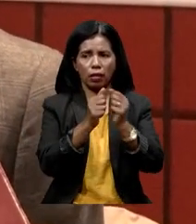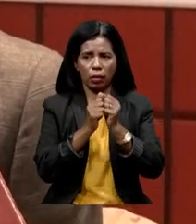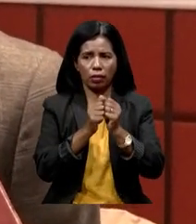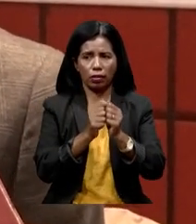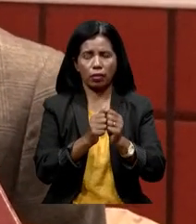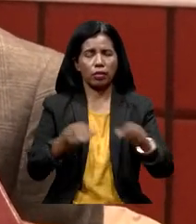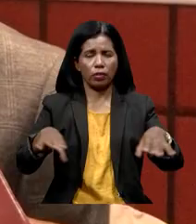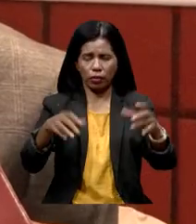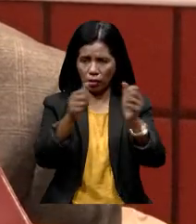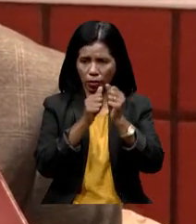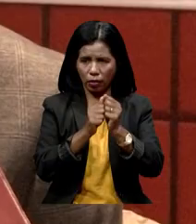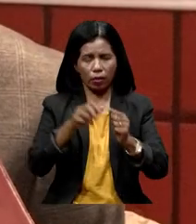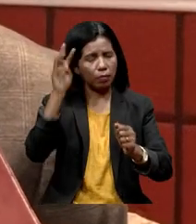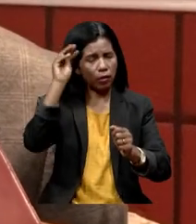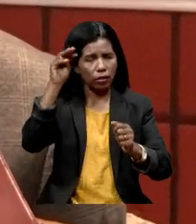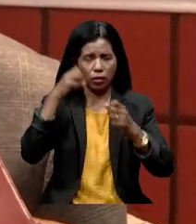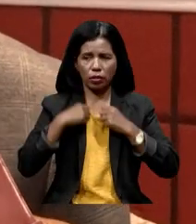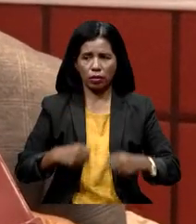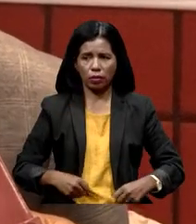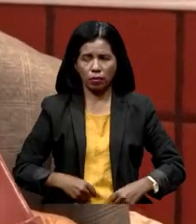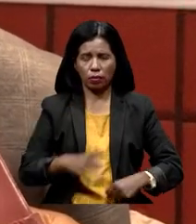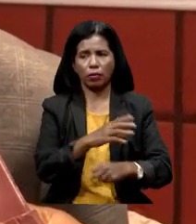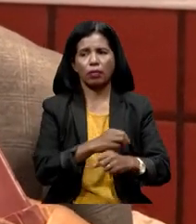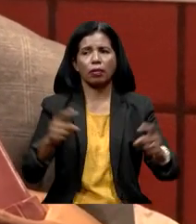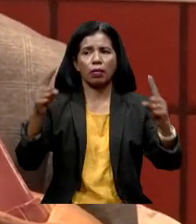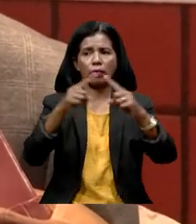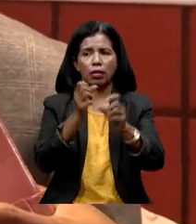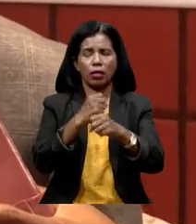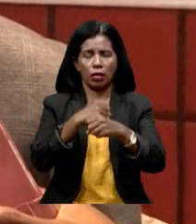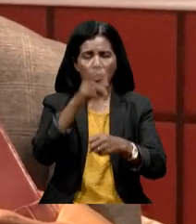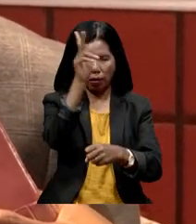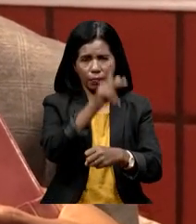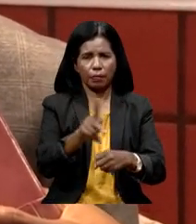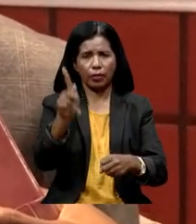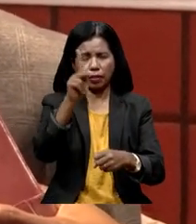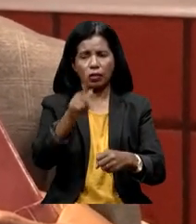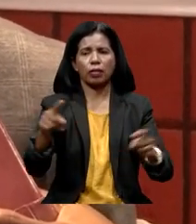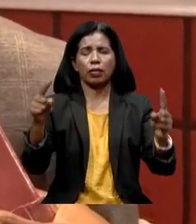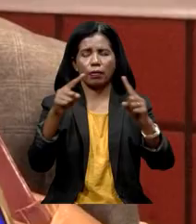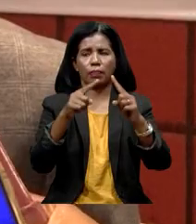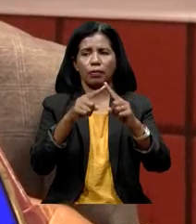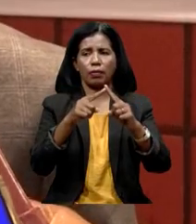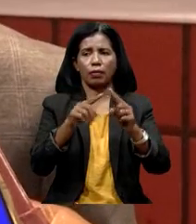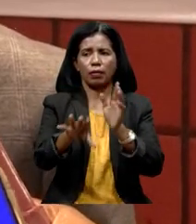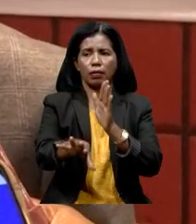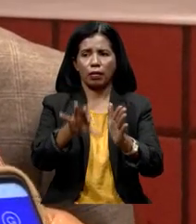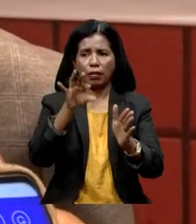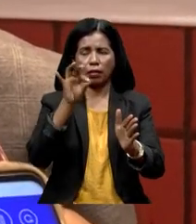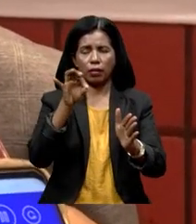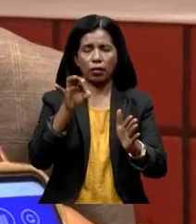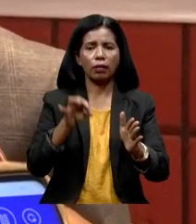serviço hamutuk ho Ministério da Saúde, ba halo pesquisa ne, ba hetan